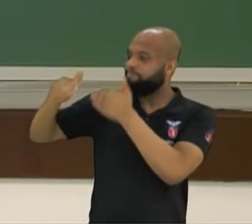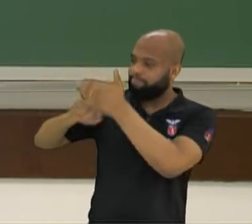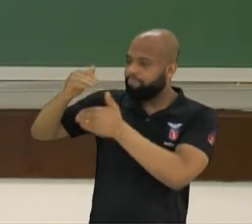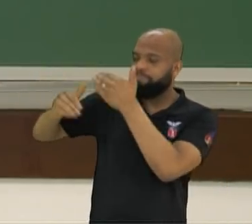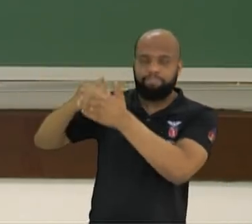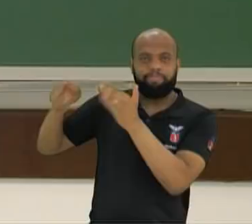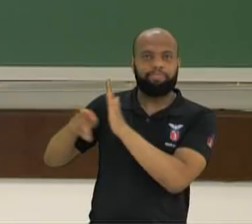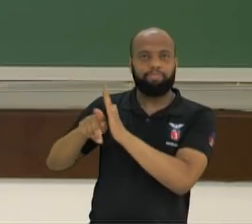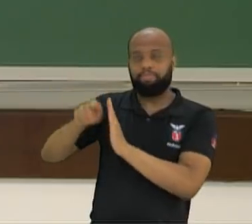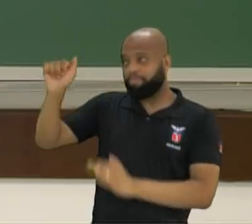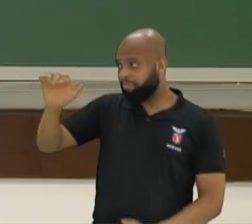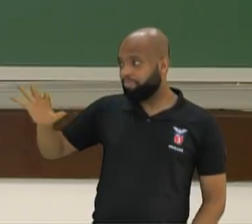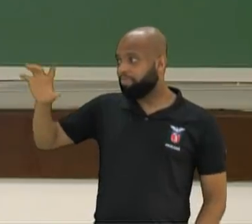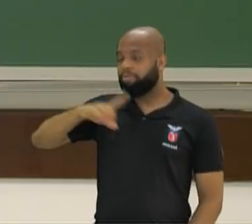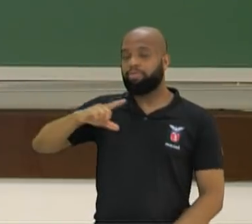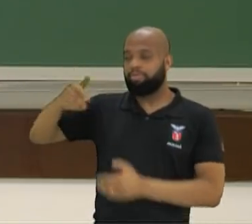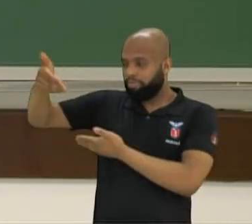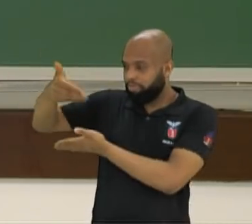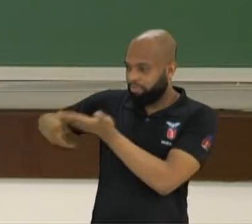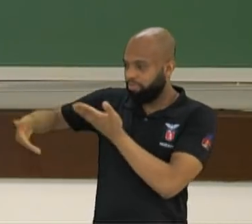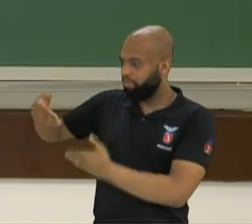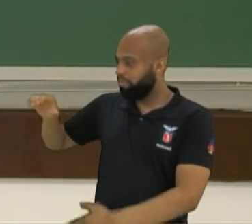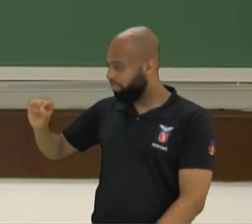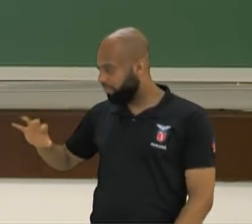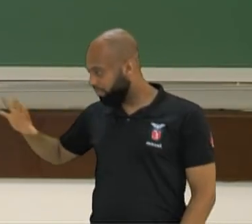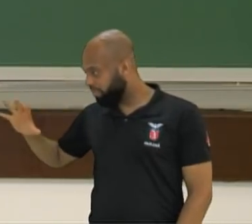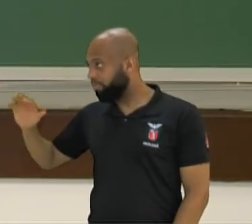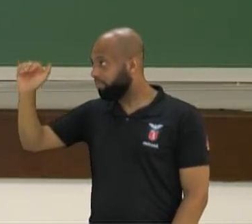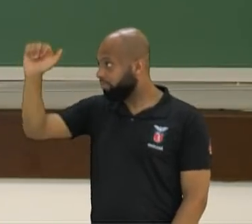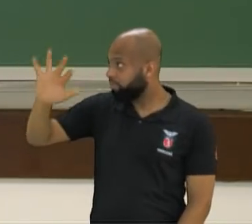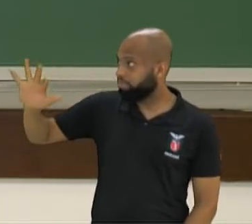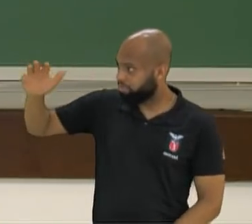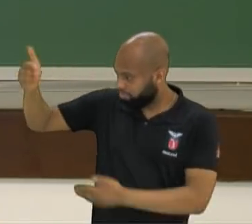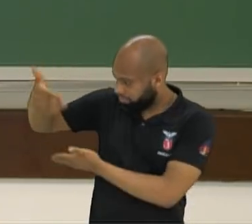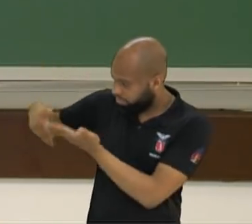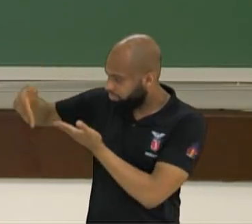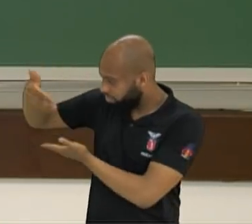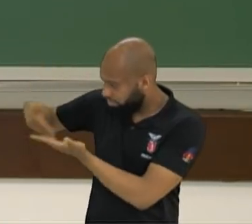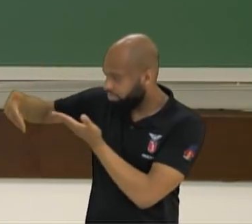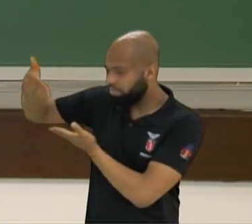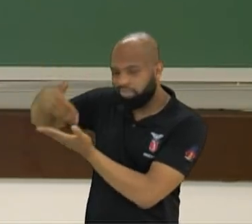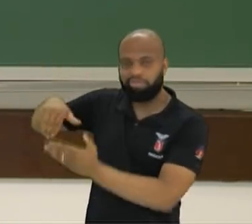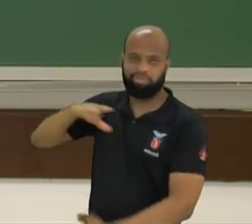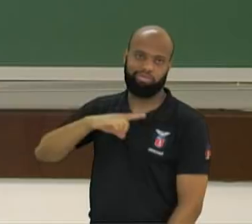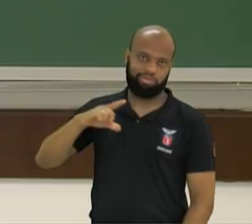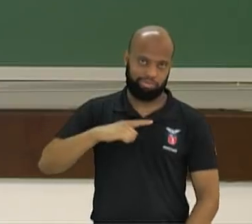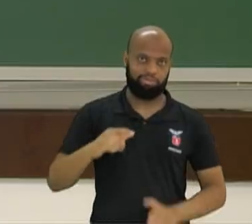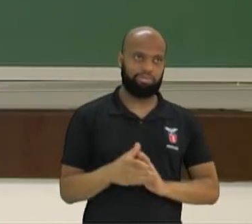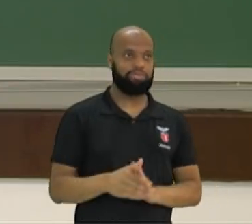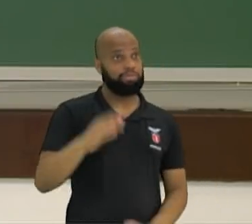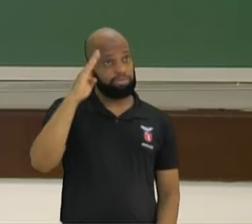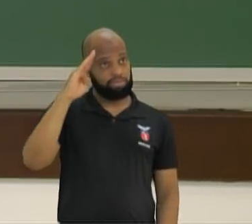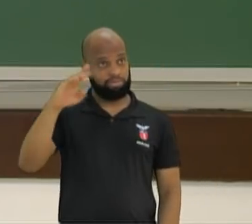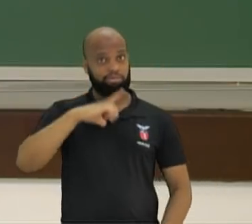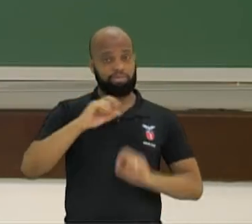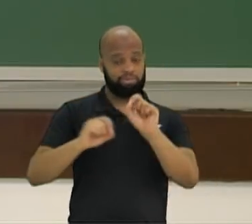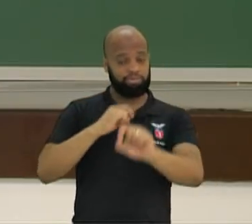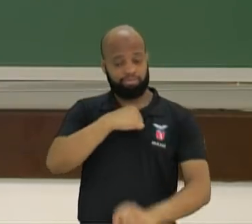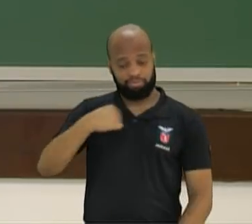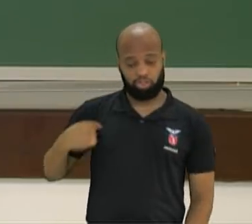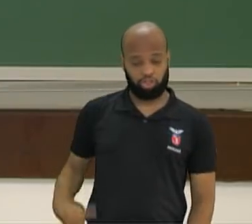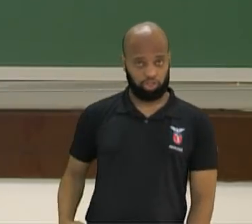muito na Ásia. Tem muita troca comercial ali da Oceania com esses países do Sudeste e principalmente com a